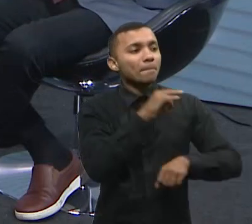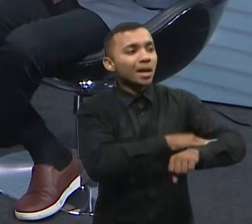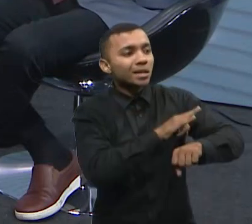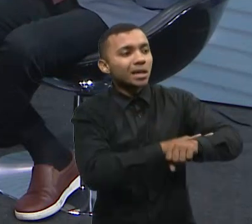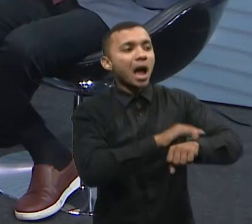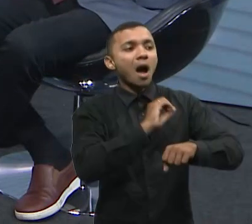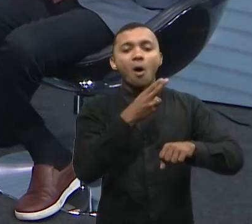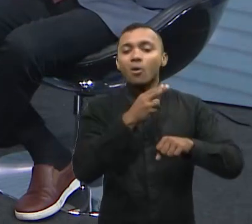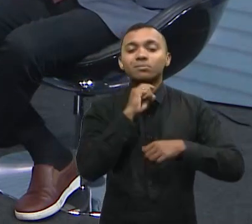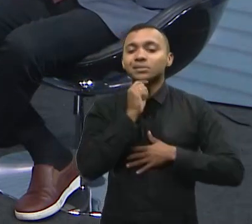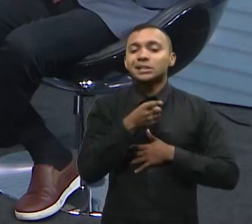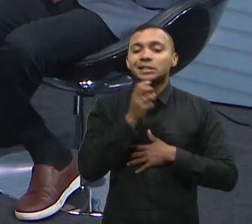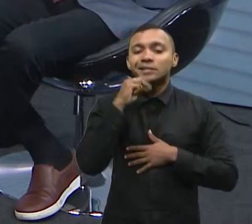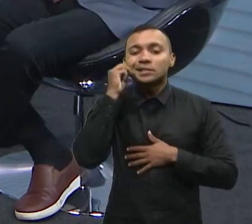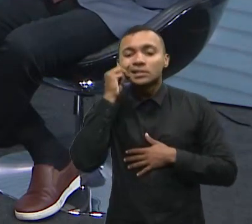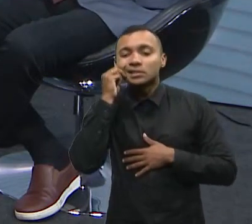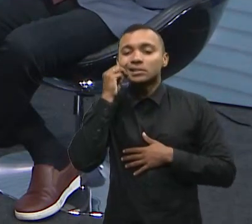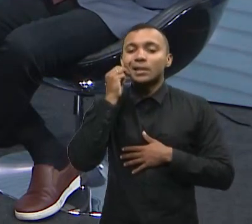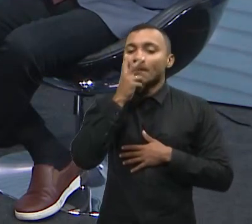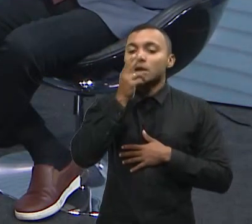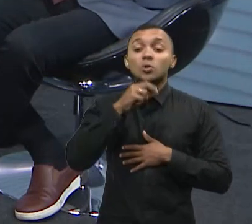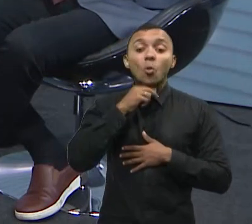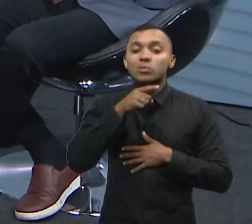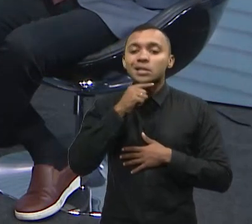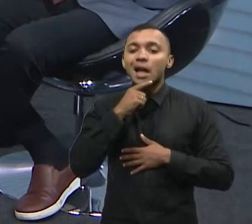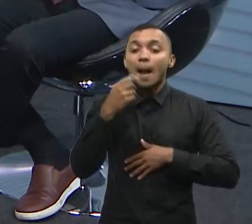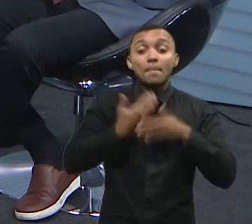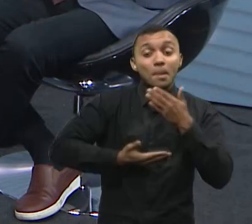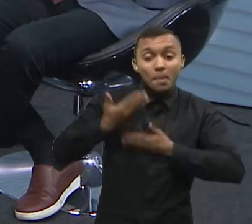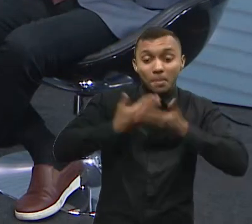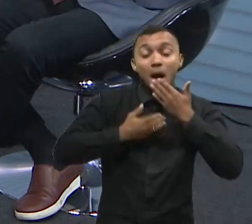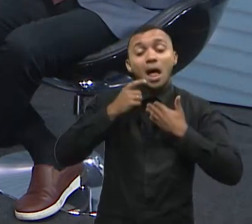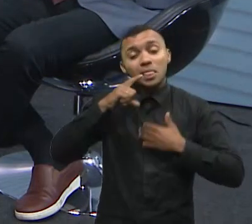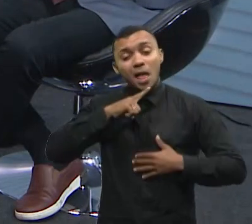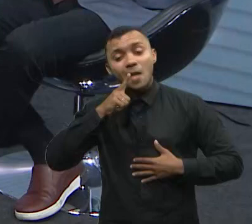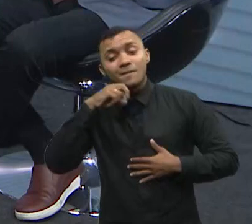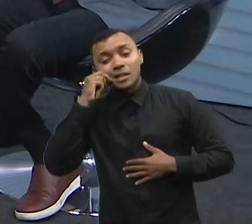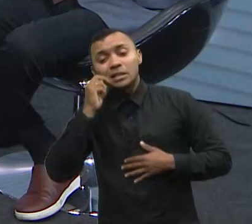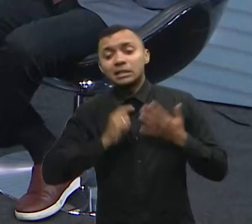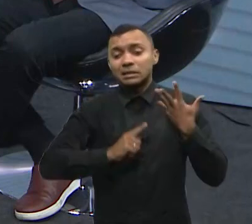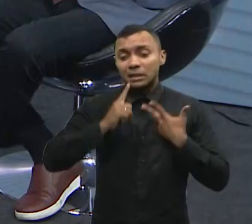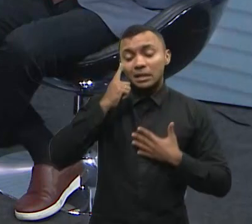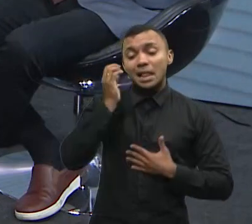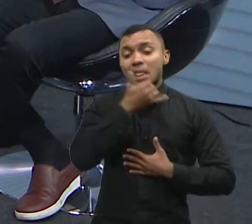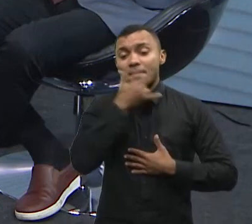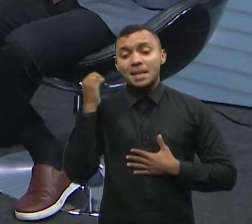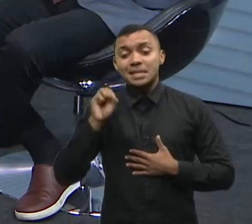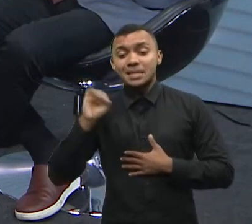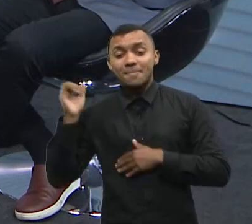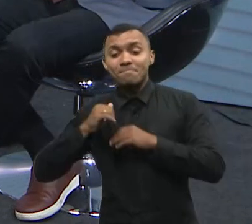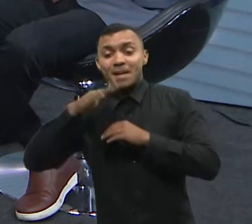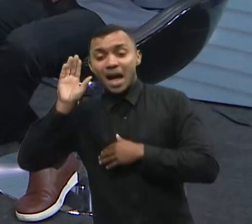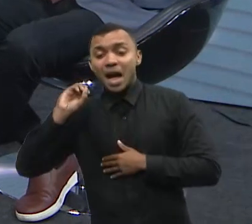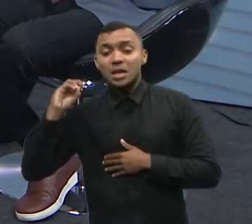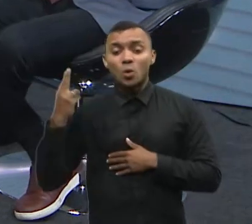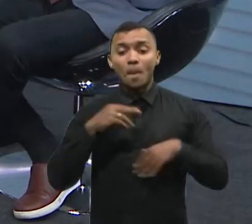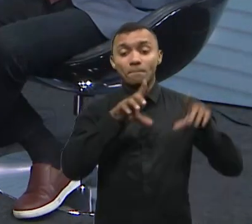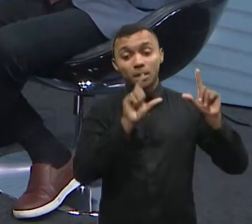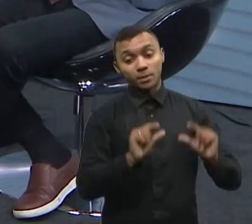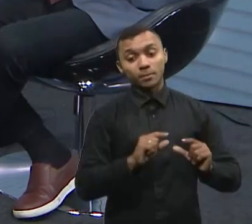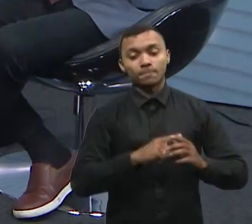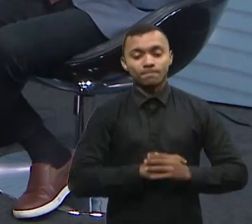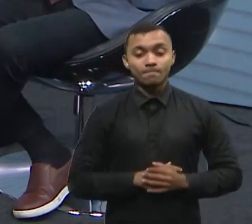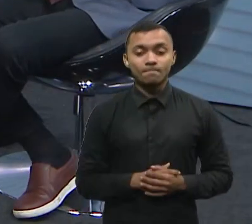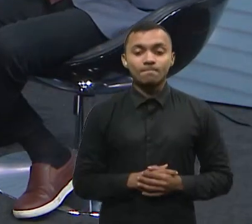socializar sozinha. Então, ela tem que ter esse suporte, dependendo do nível de suporte, maior ou menor apoio. Né? Muito bem. Ô,